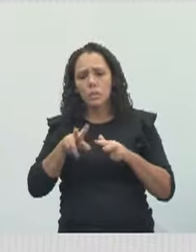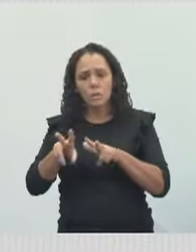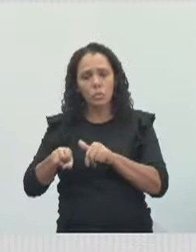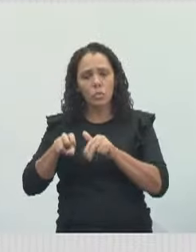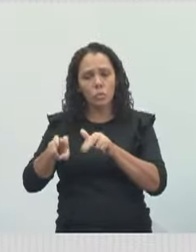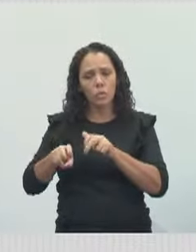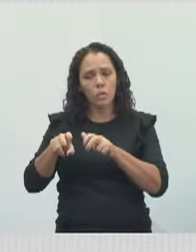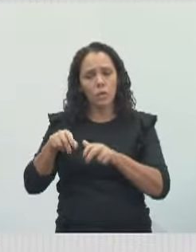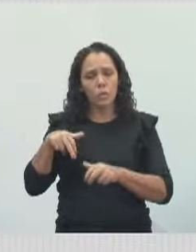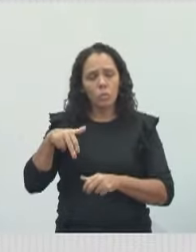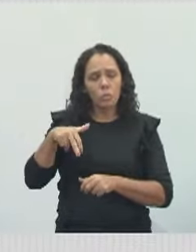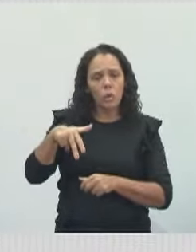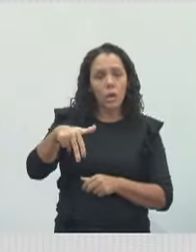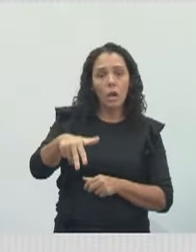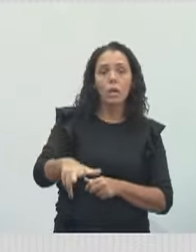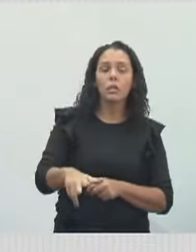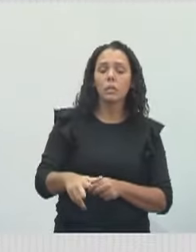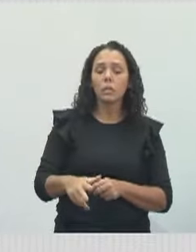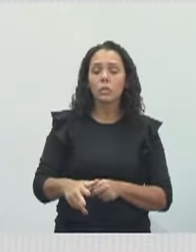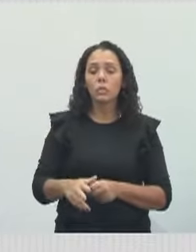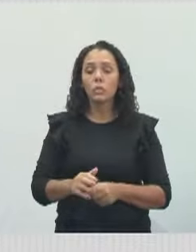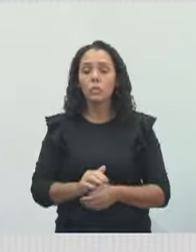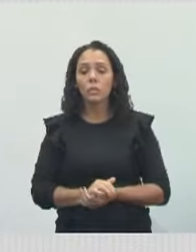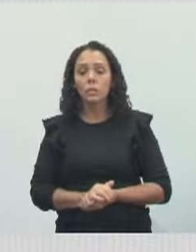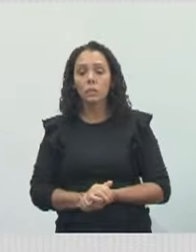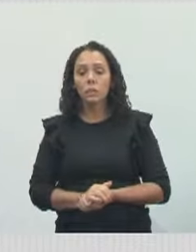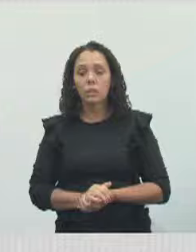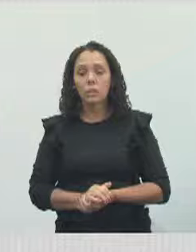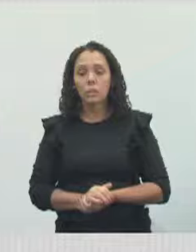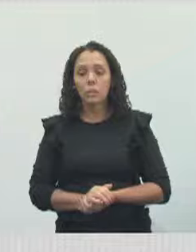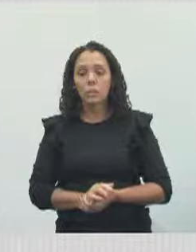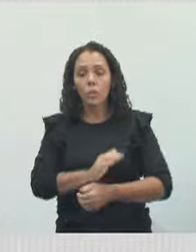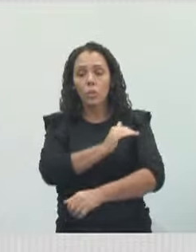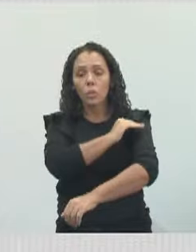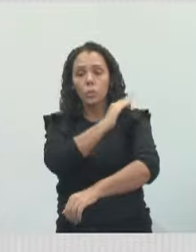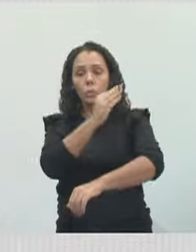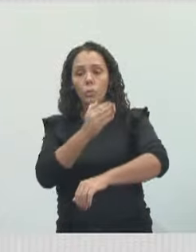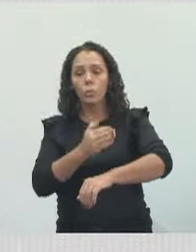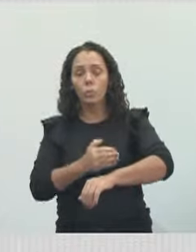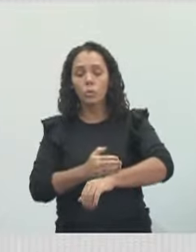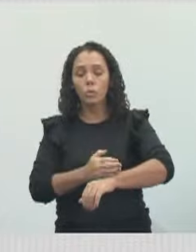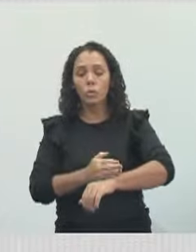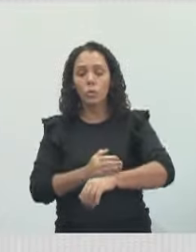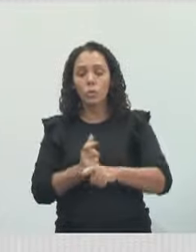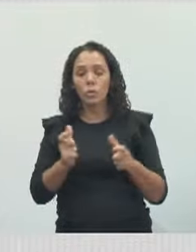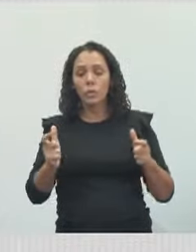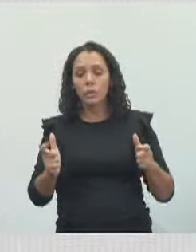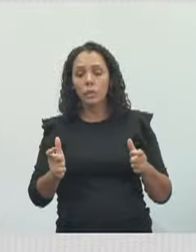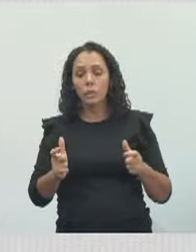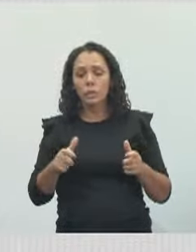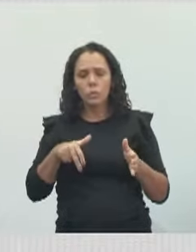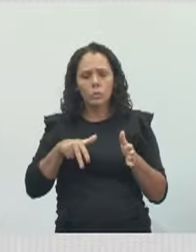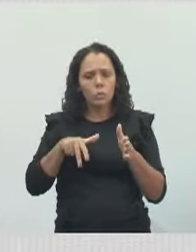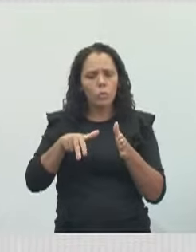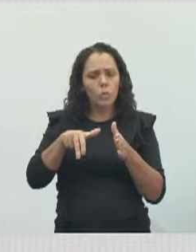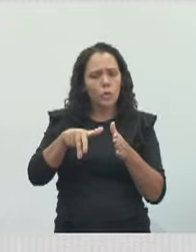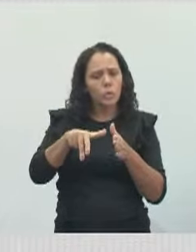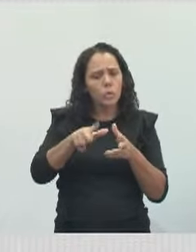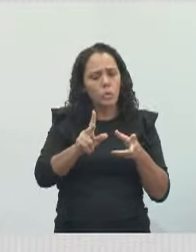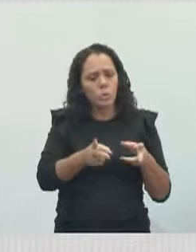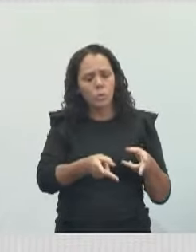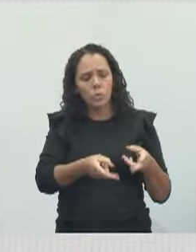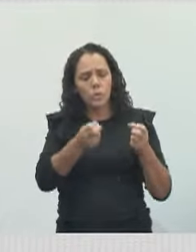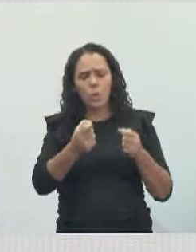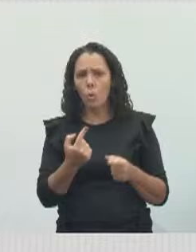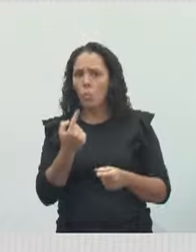né? E aqui eu quero, passando aqui, né, no Morro Grande, aqui na Angola de Baixo, é uma situação aqui, praticamente